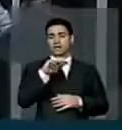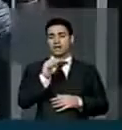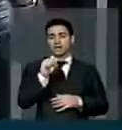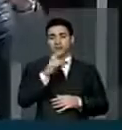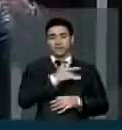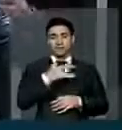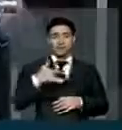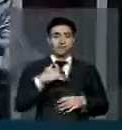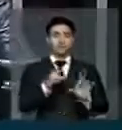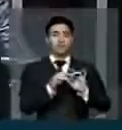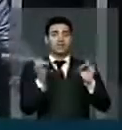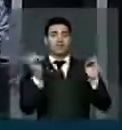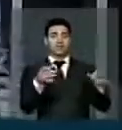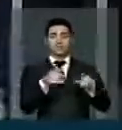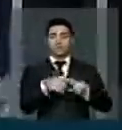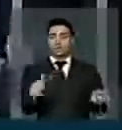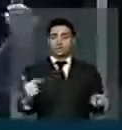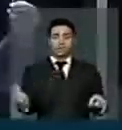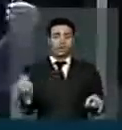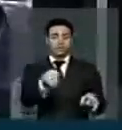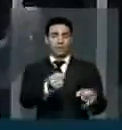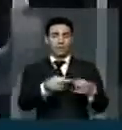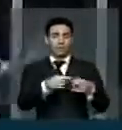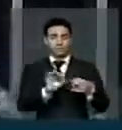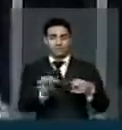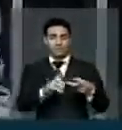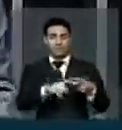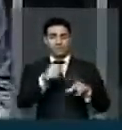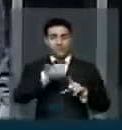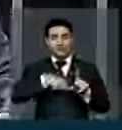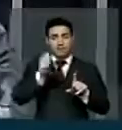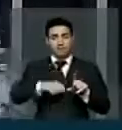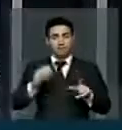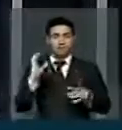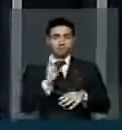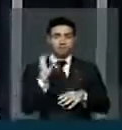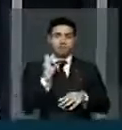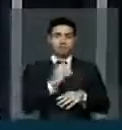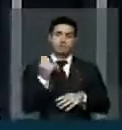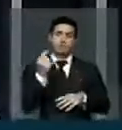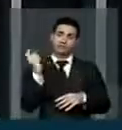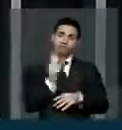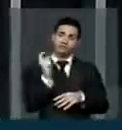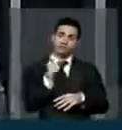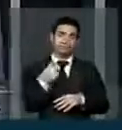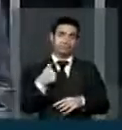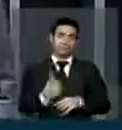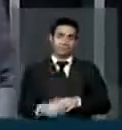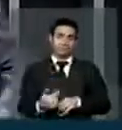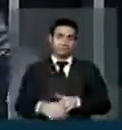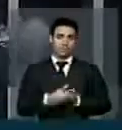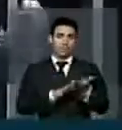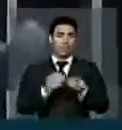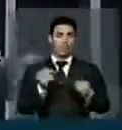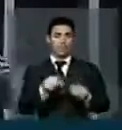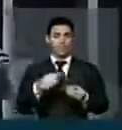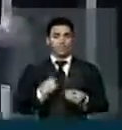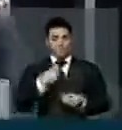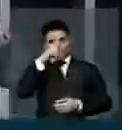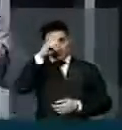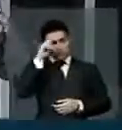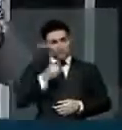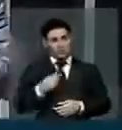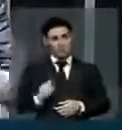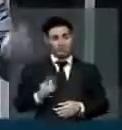monstro, mas não oferece a condição mensalmente, através do repasse dos recursos, para que as